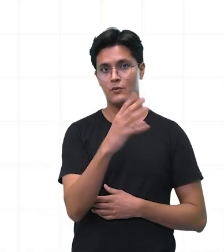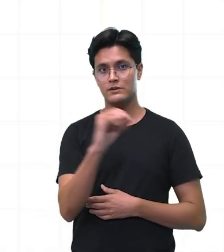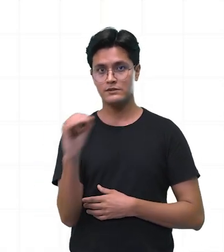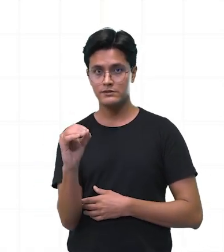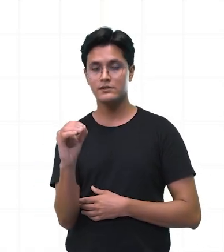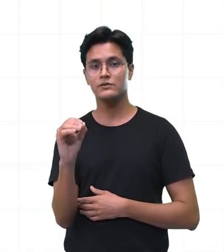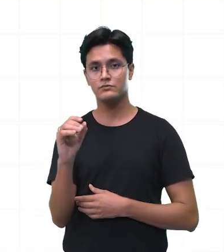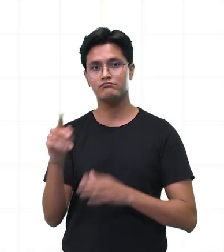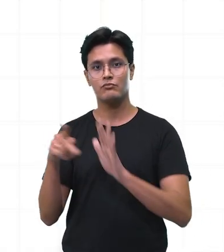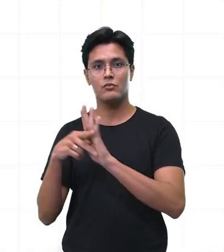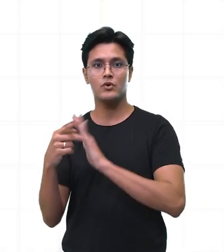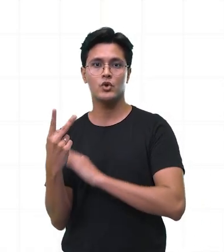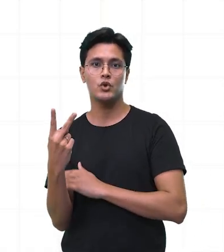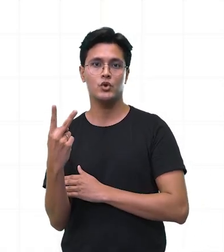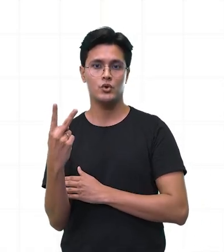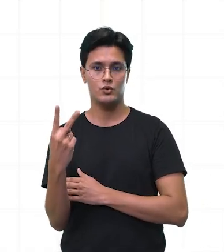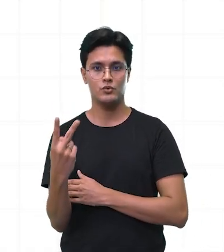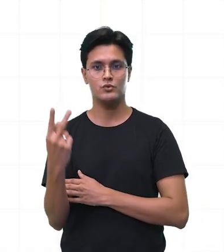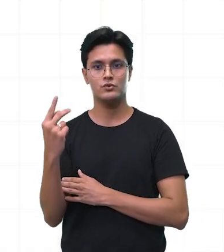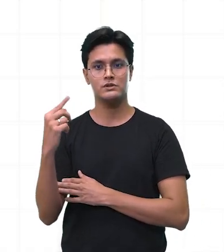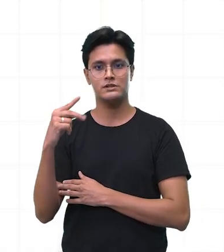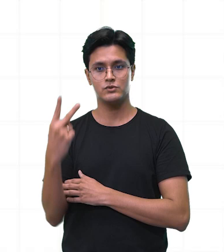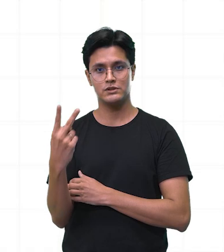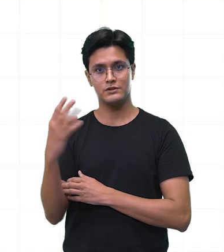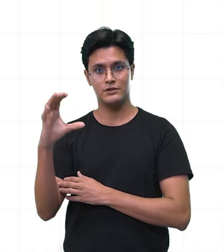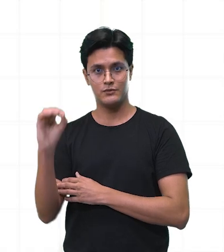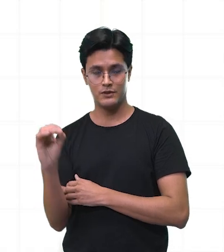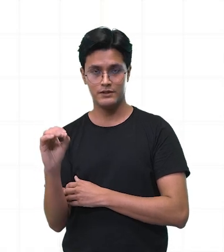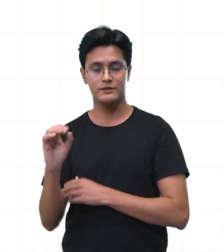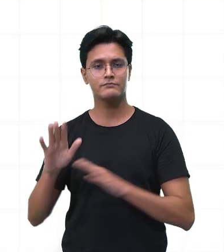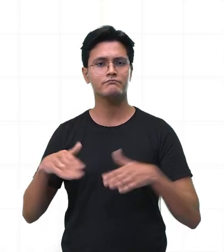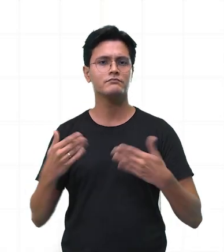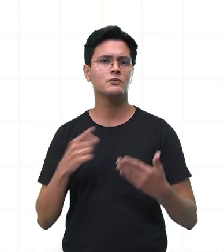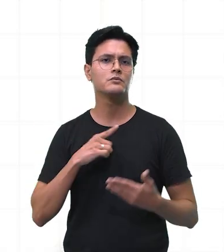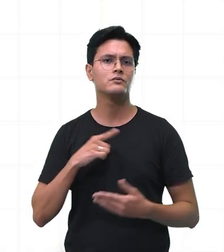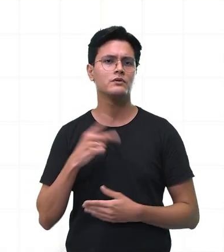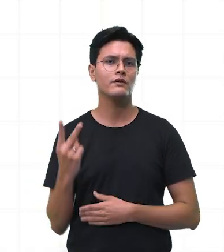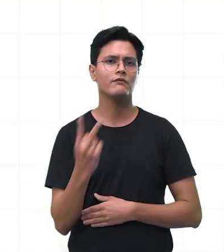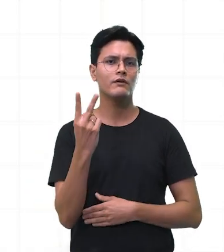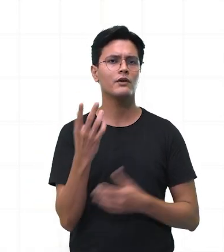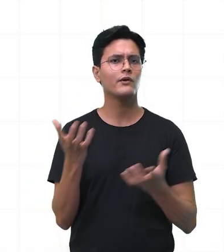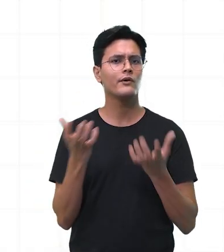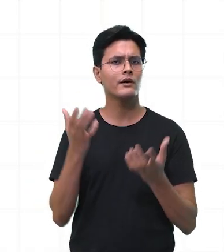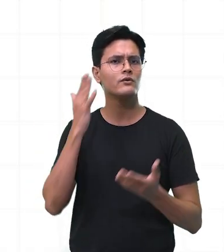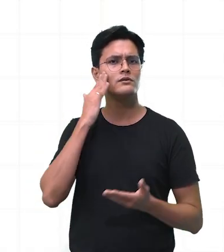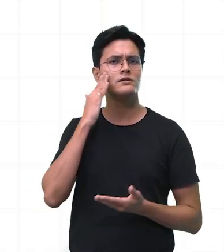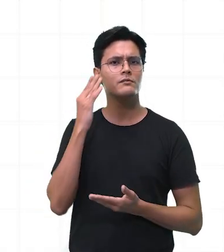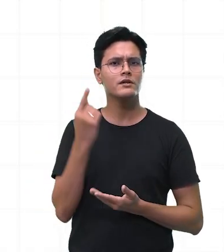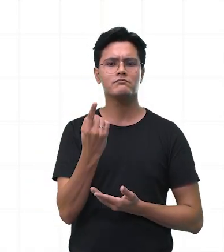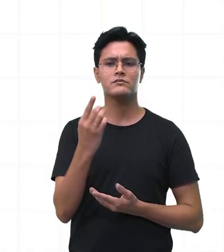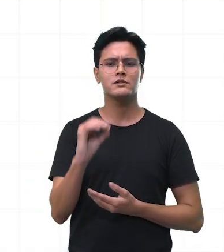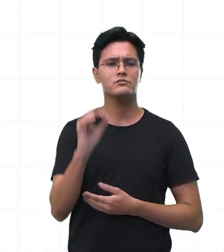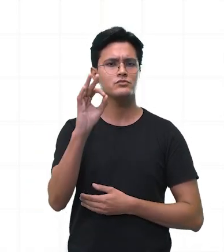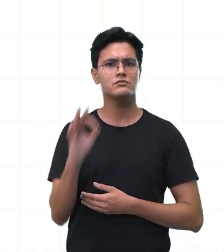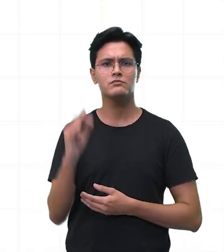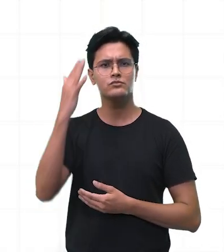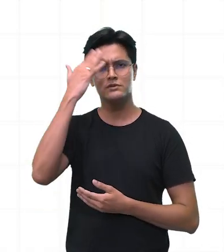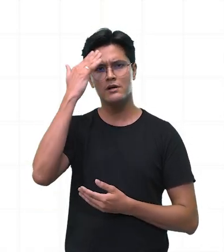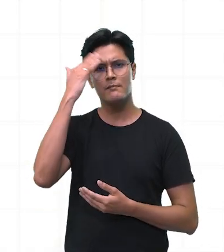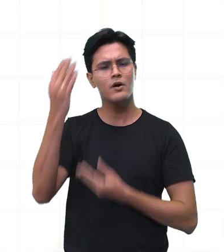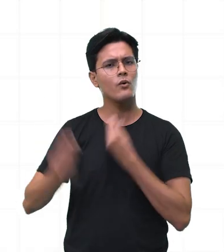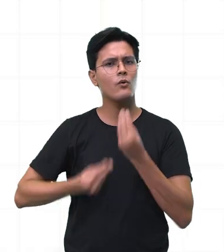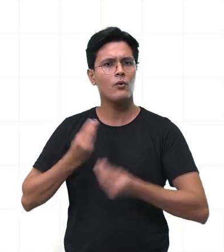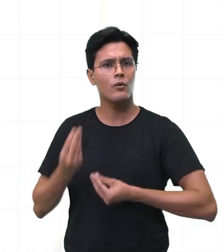240. Ou seja, se eu tenho um valor e eu quero saber quanto é 10%, só diminui uma casa